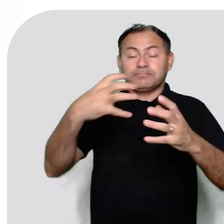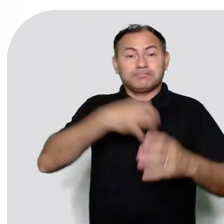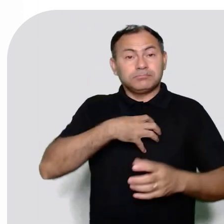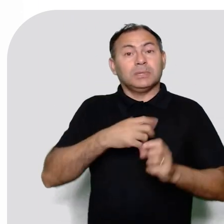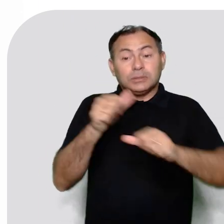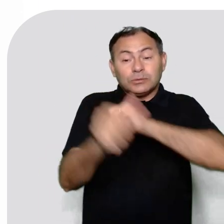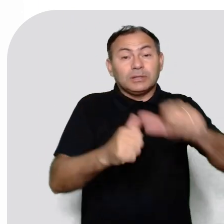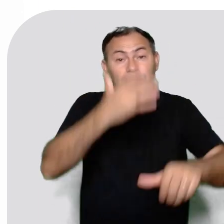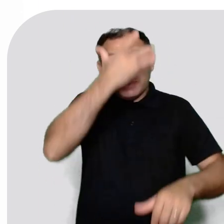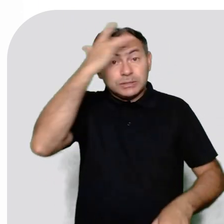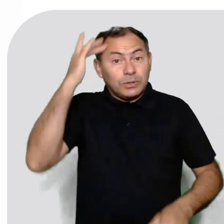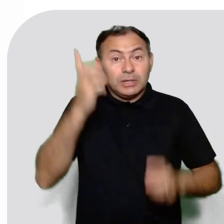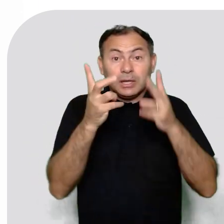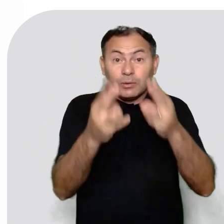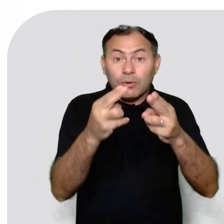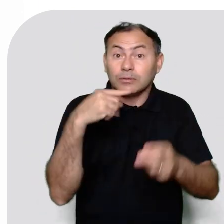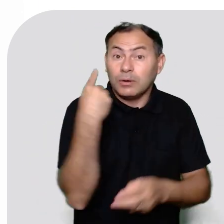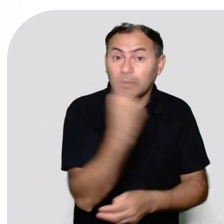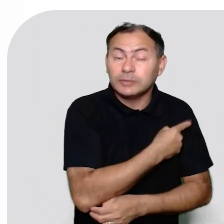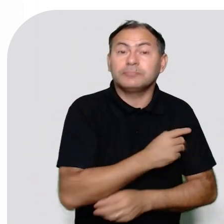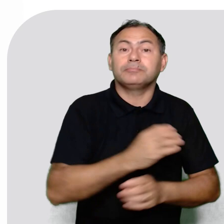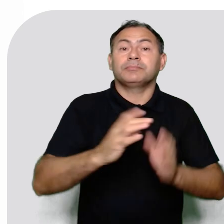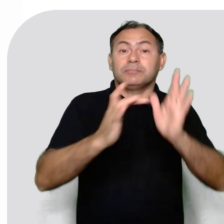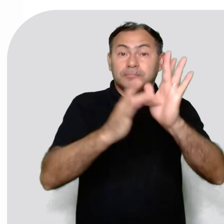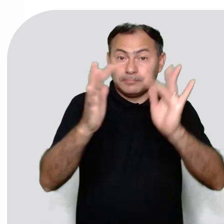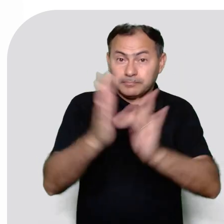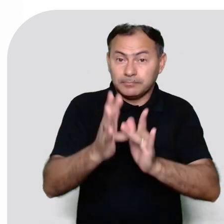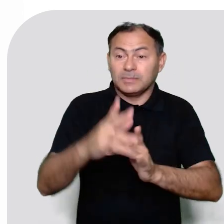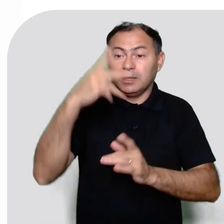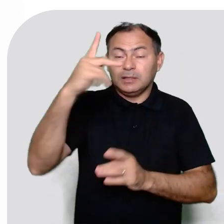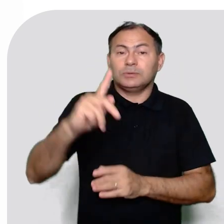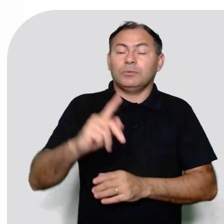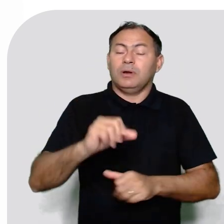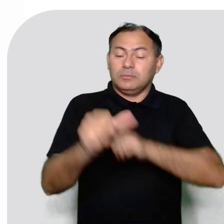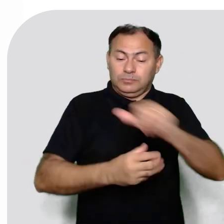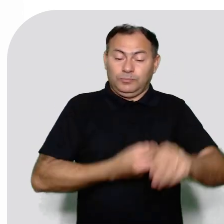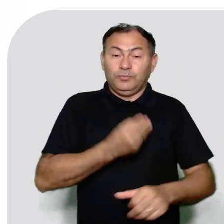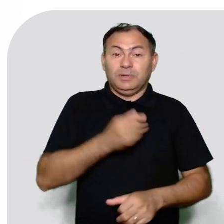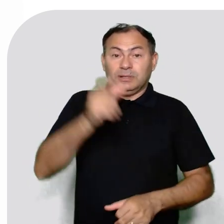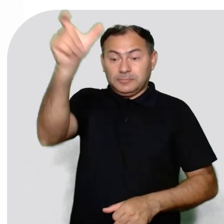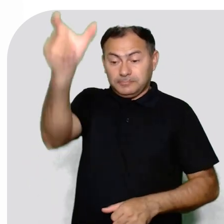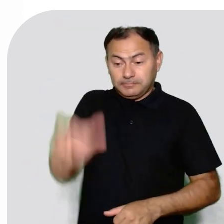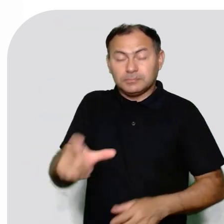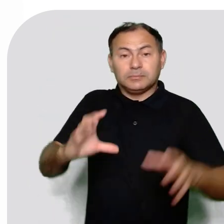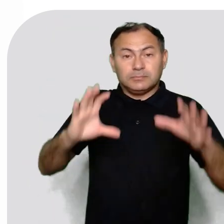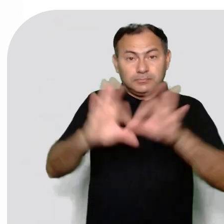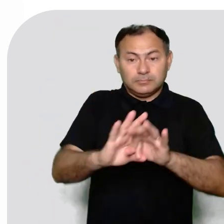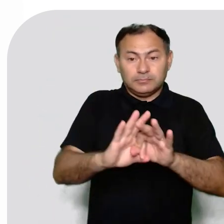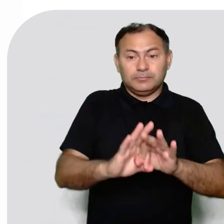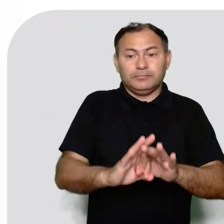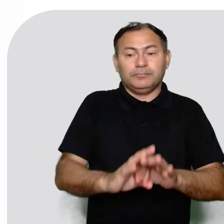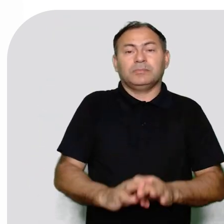a humanidade, é um Cristo que pela sua encarnação